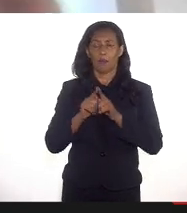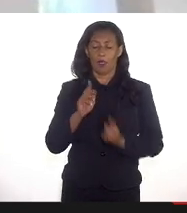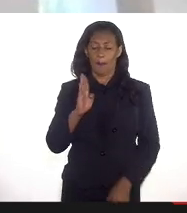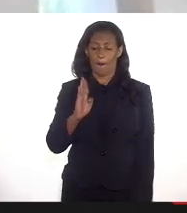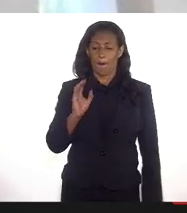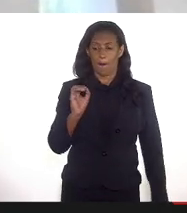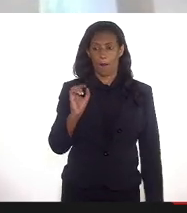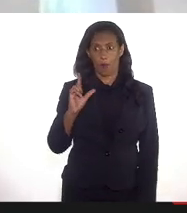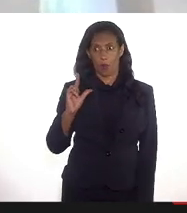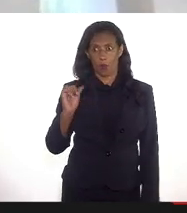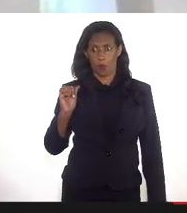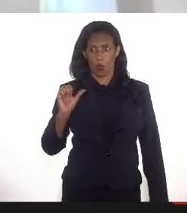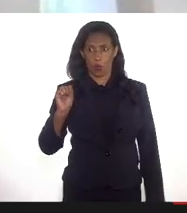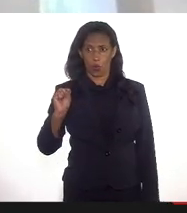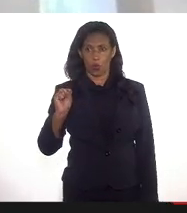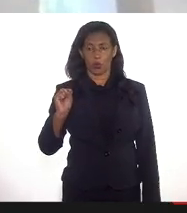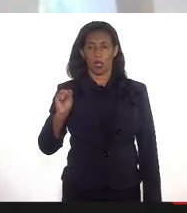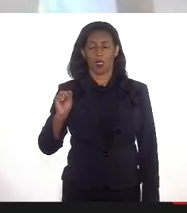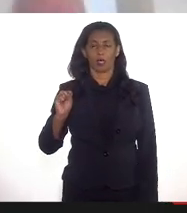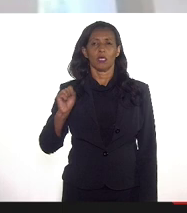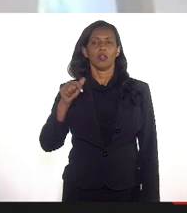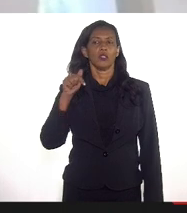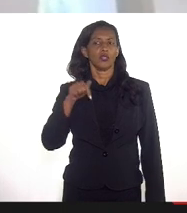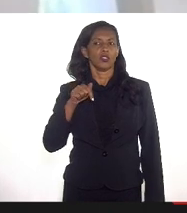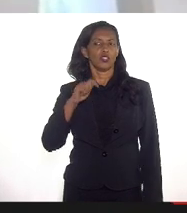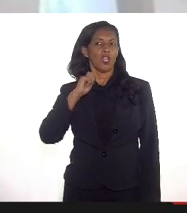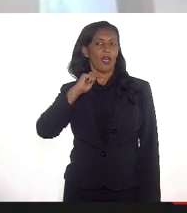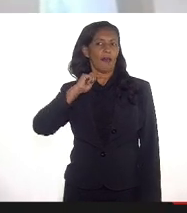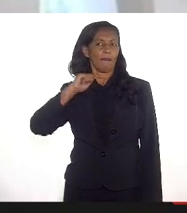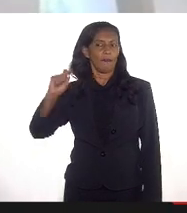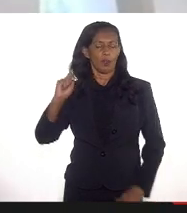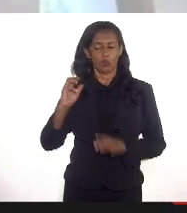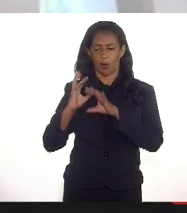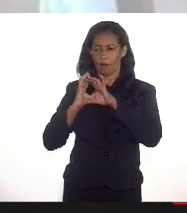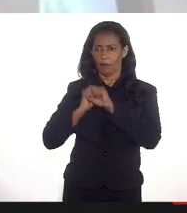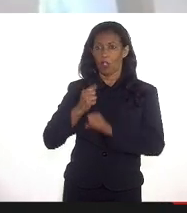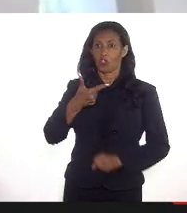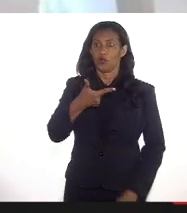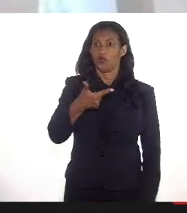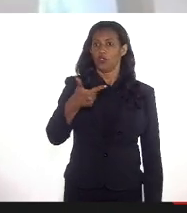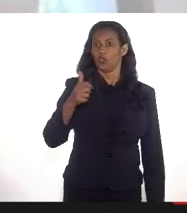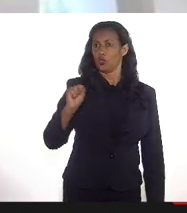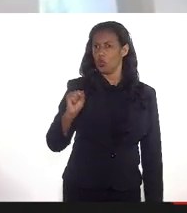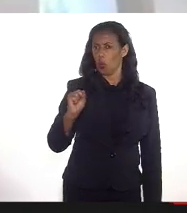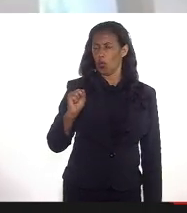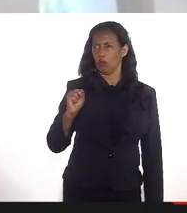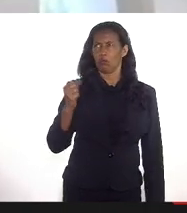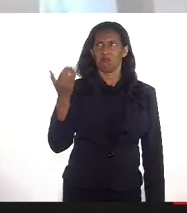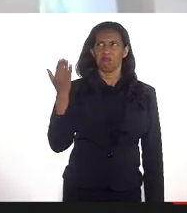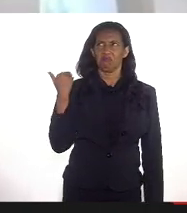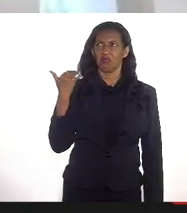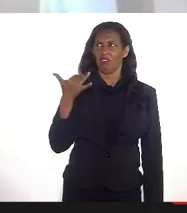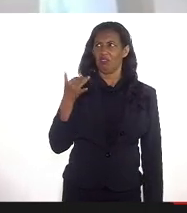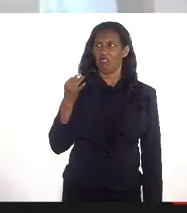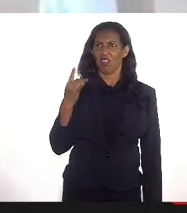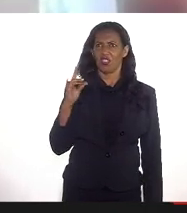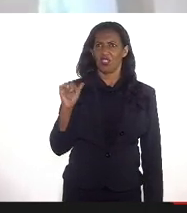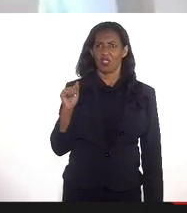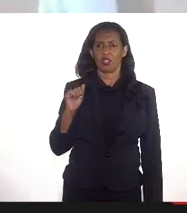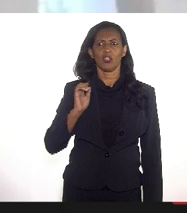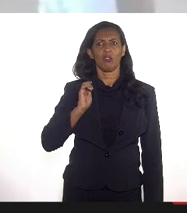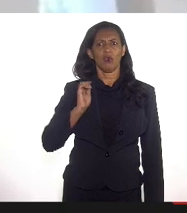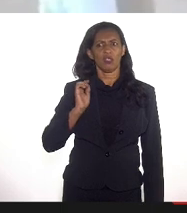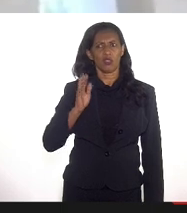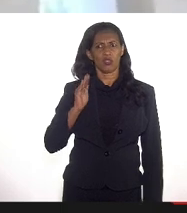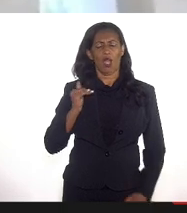de abril, os bolsistas de abril, que foi fechado no dia 28, não tem nem 10 dias, eles já vão, a gente